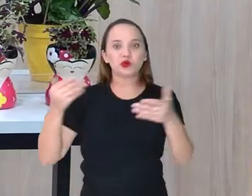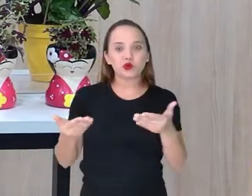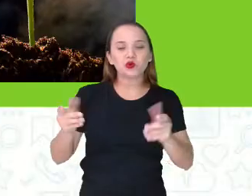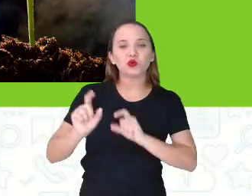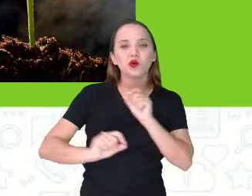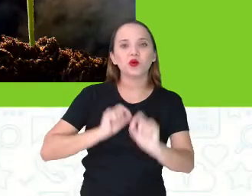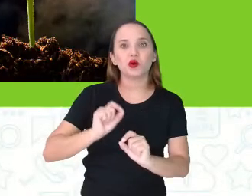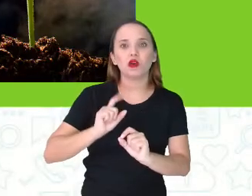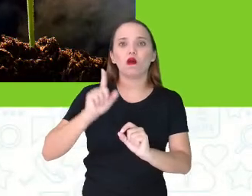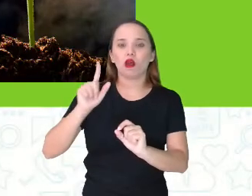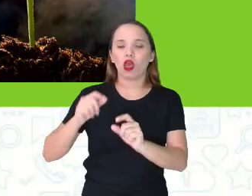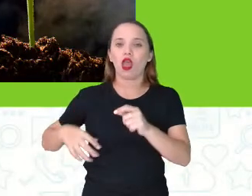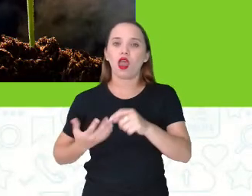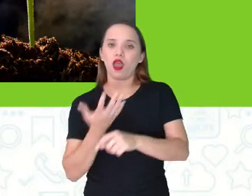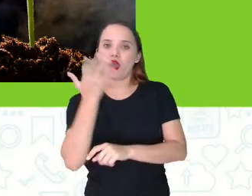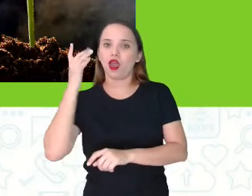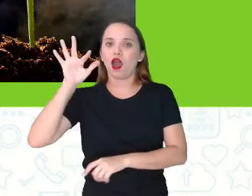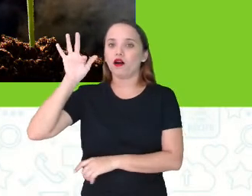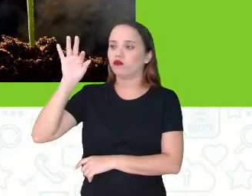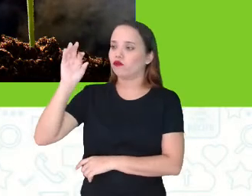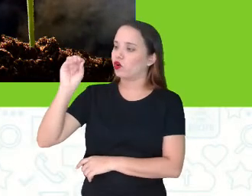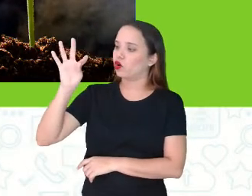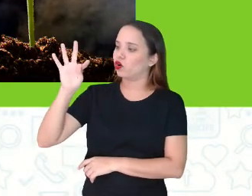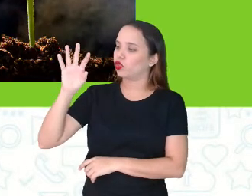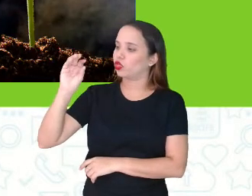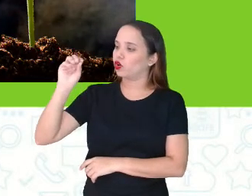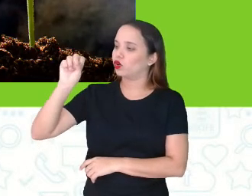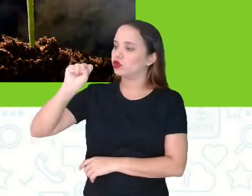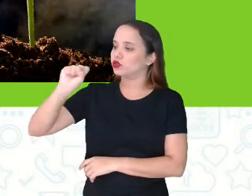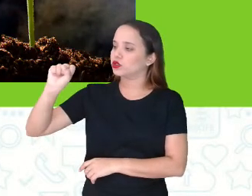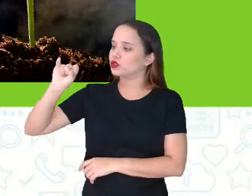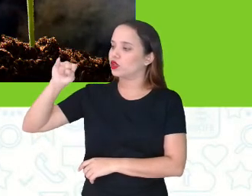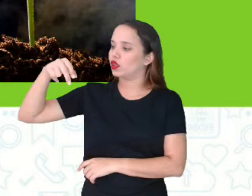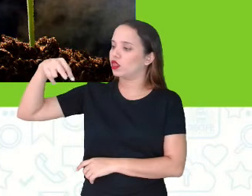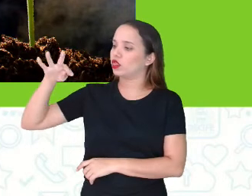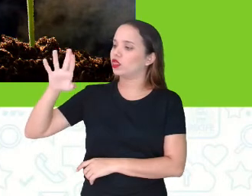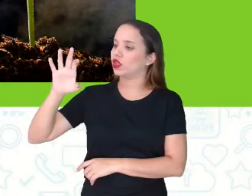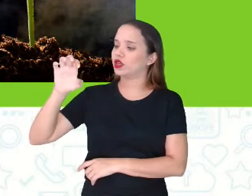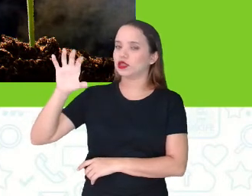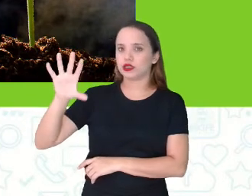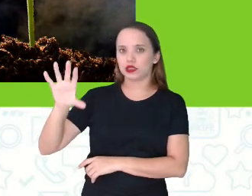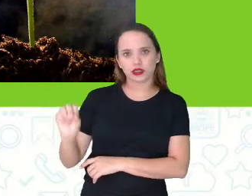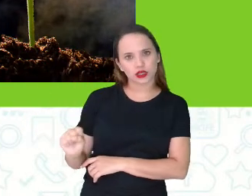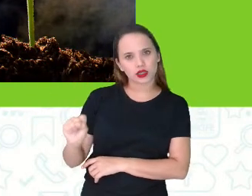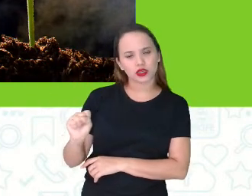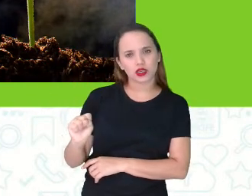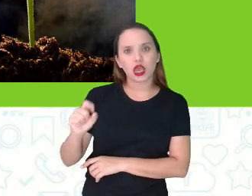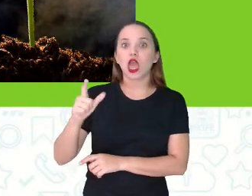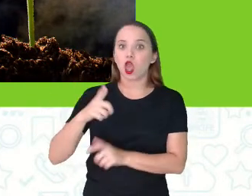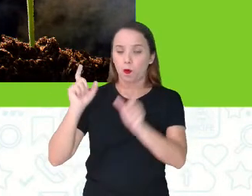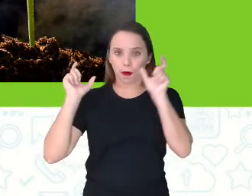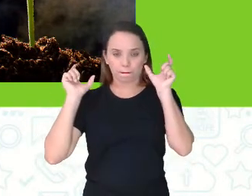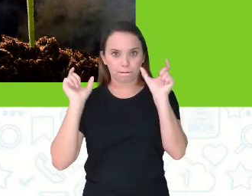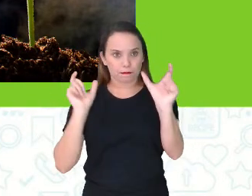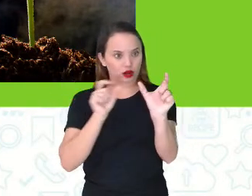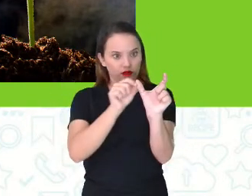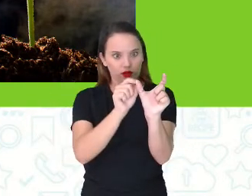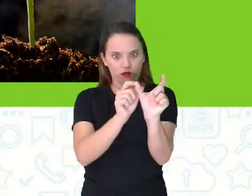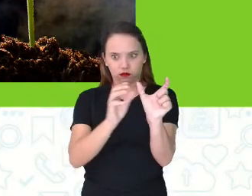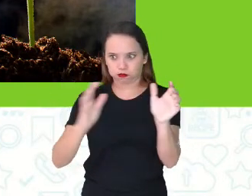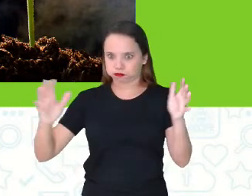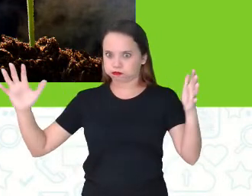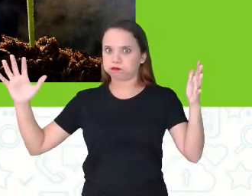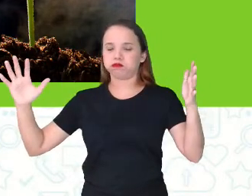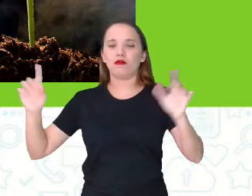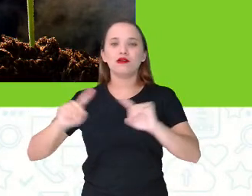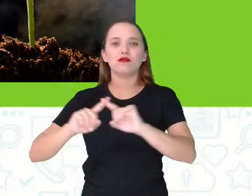a fotossíntese. Mas o que é isso? O que é fotossíntese, né? É uma palavrinha grande, mas é um processo, gente. É